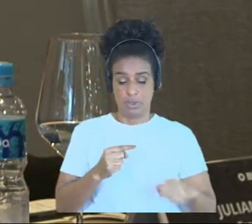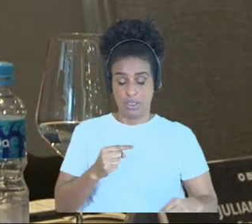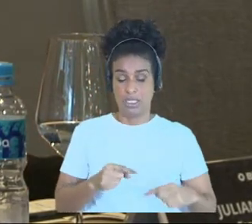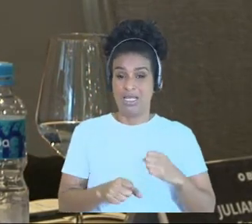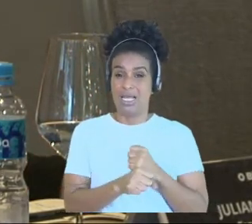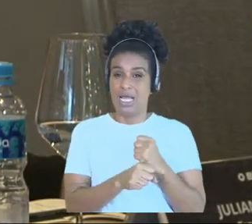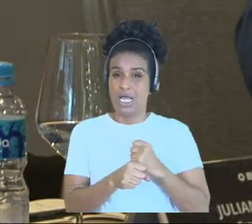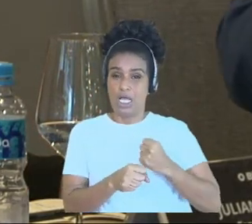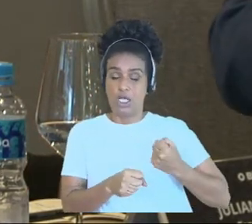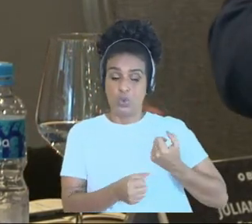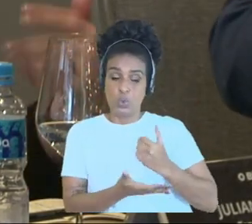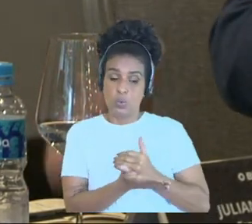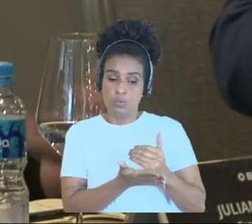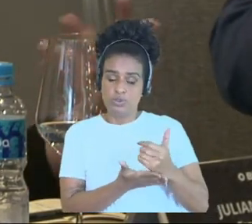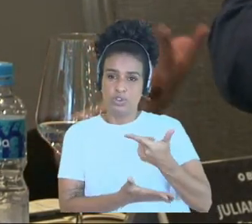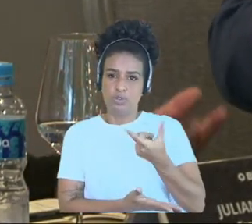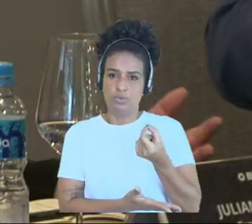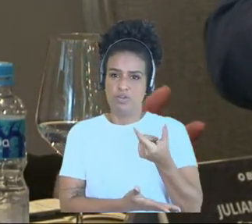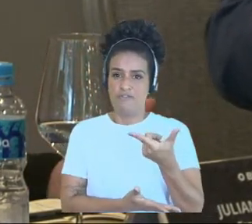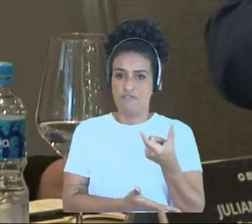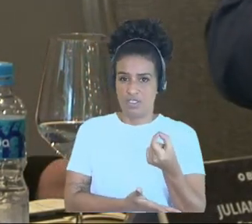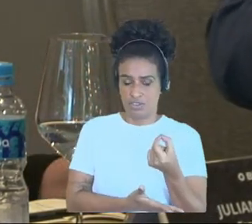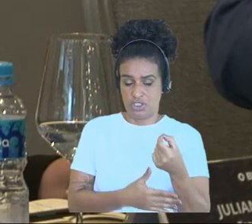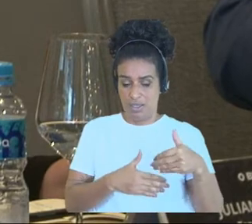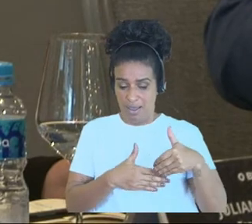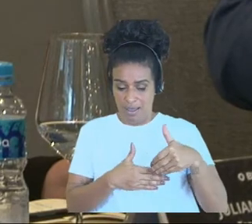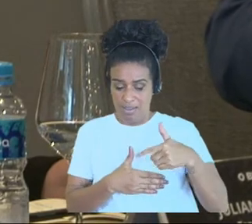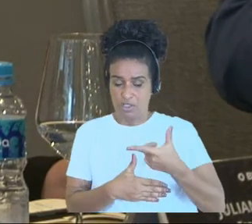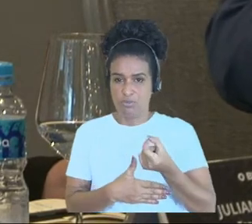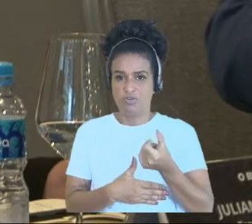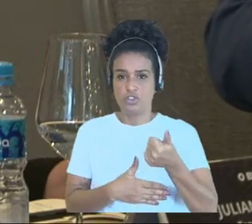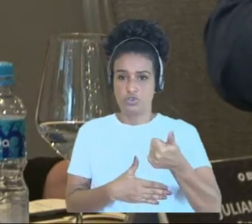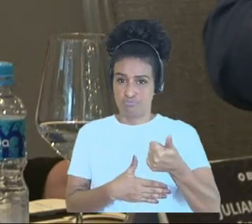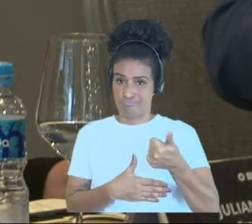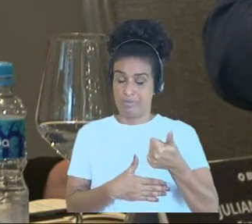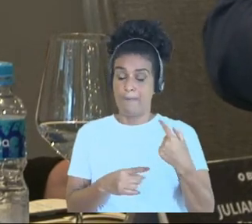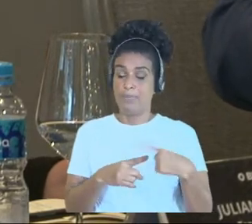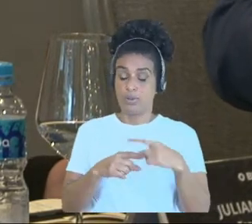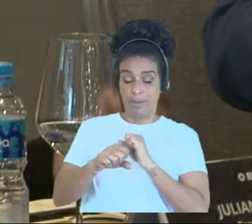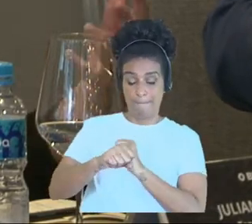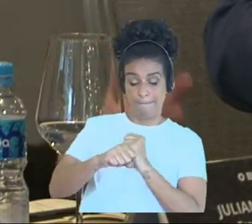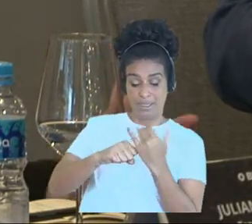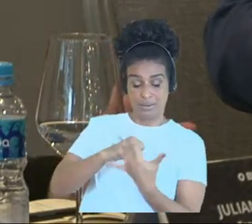de 2021, porque o estado de calamidade foi renovado até o final de 2021.